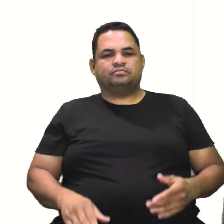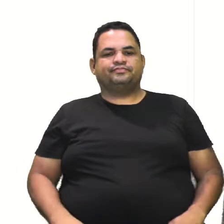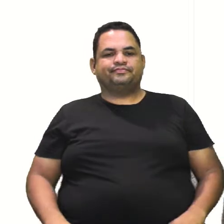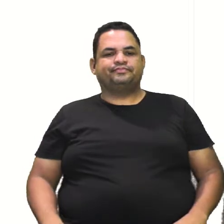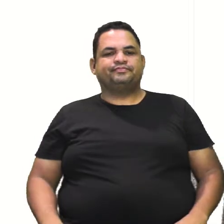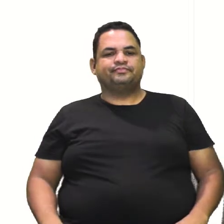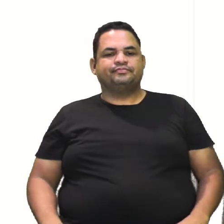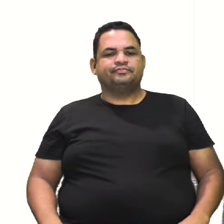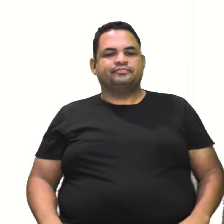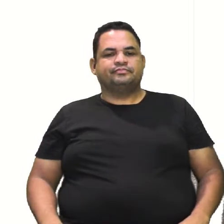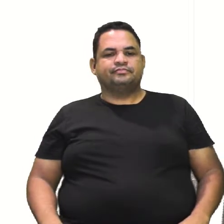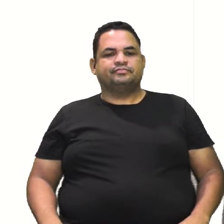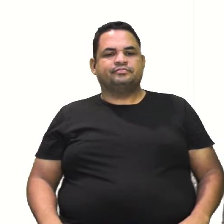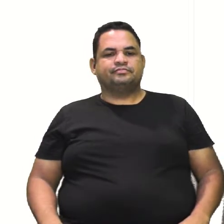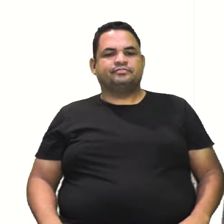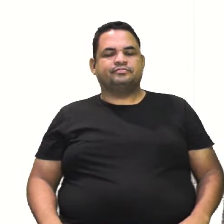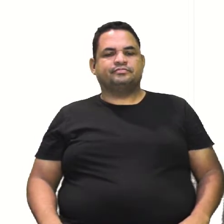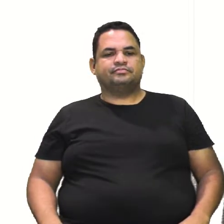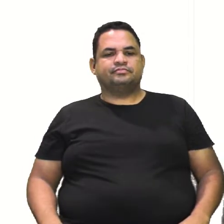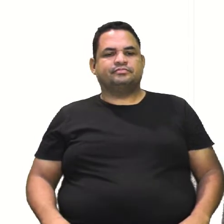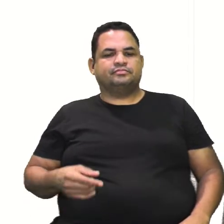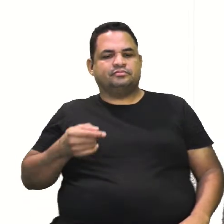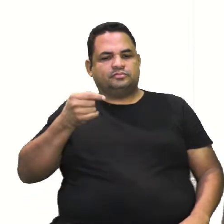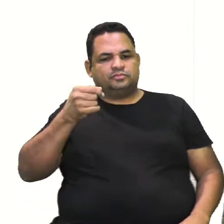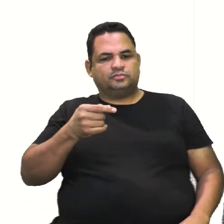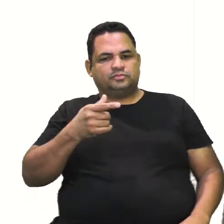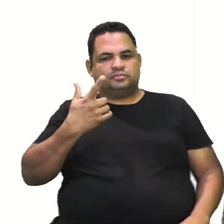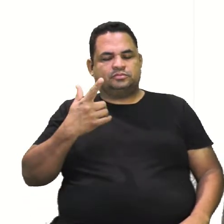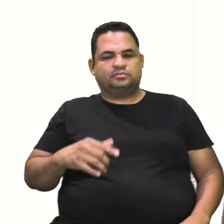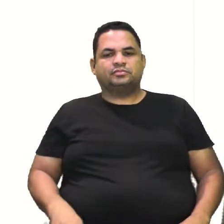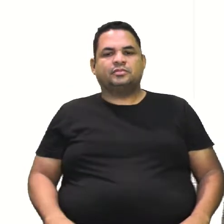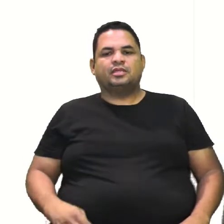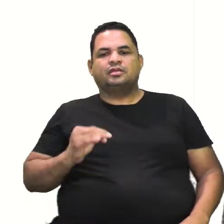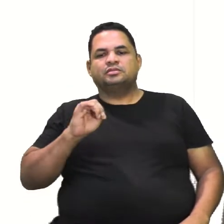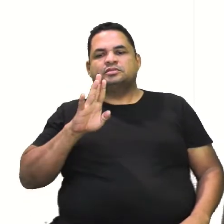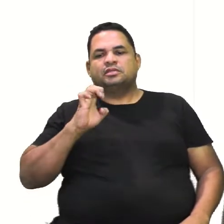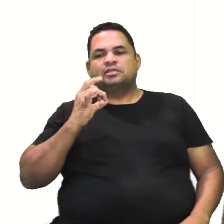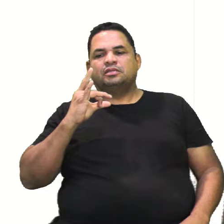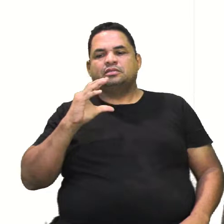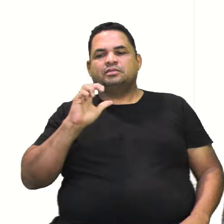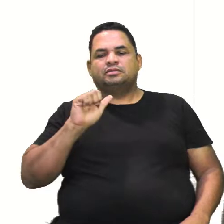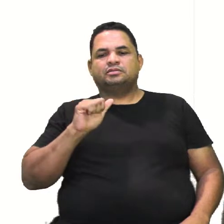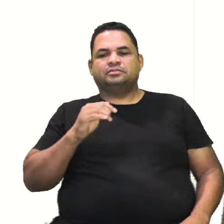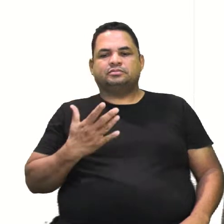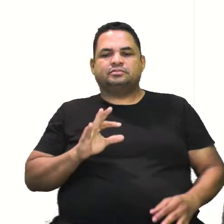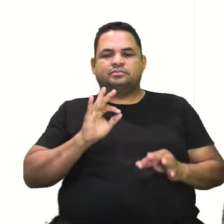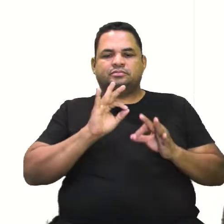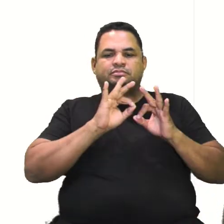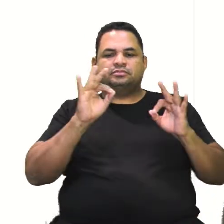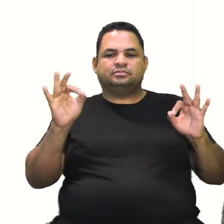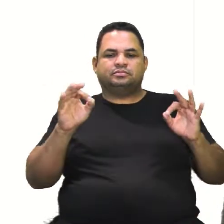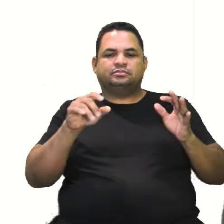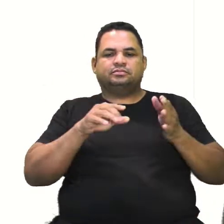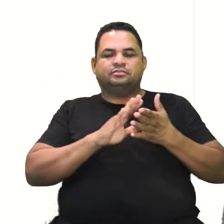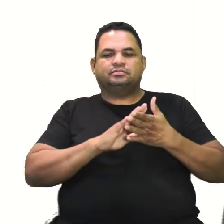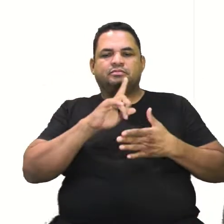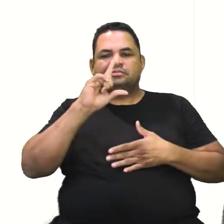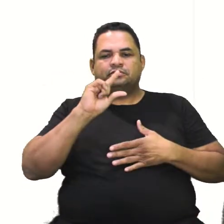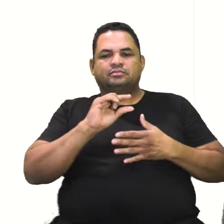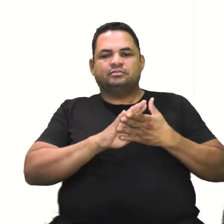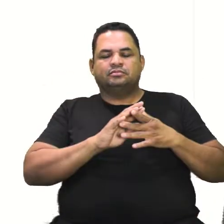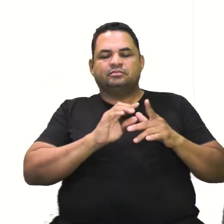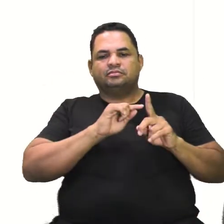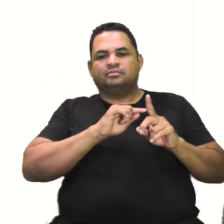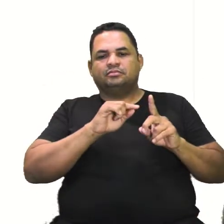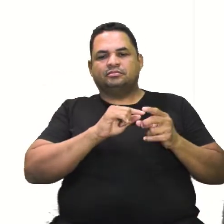tangenciou, né? Passou raspando ali, né? E quando é secante, aí nesse caso, a distância já é menor